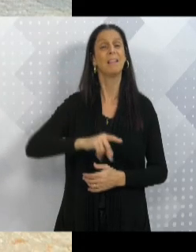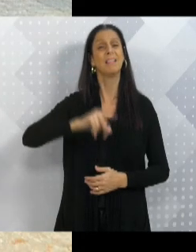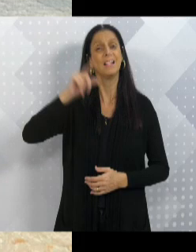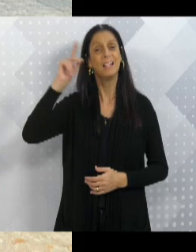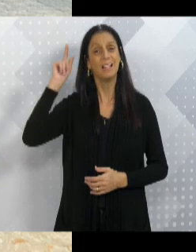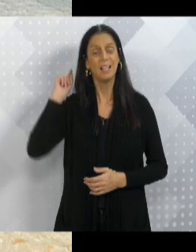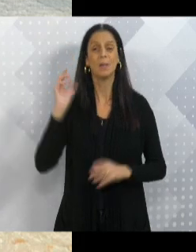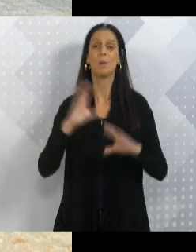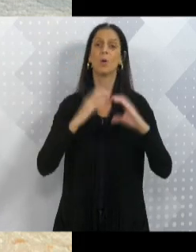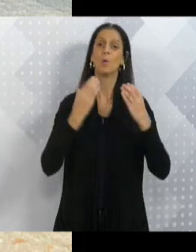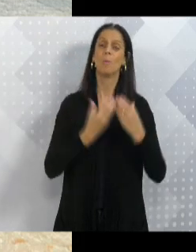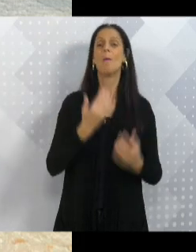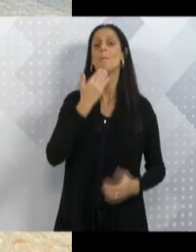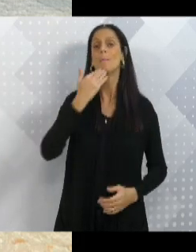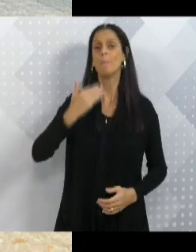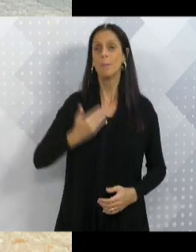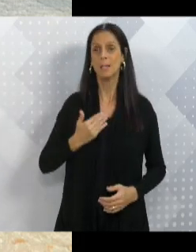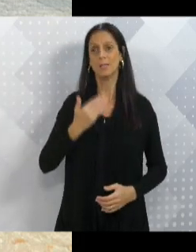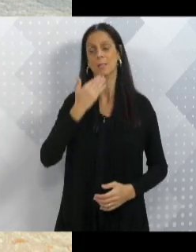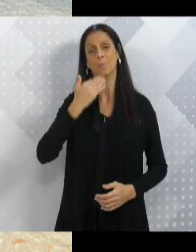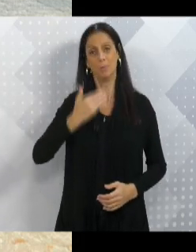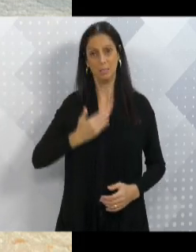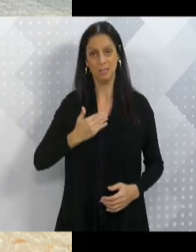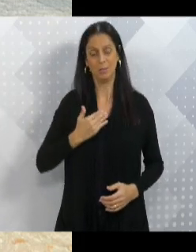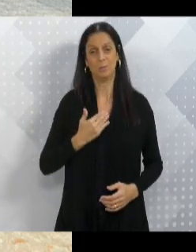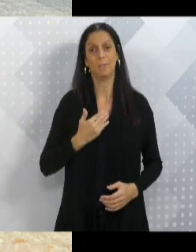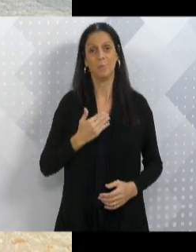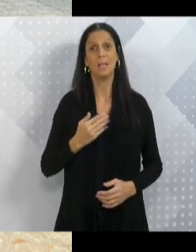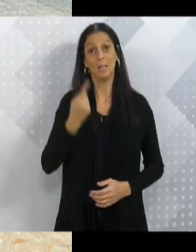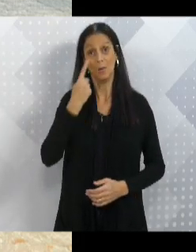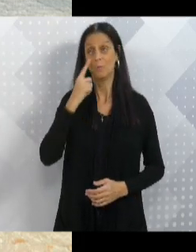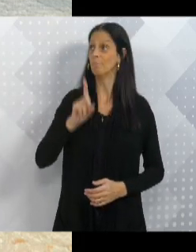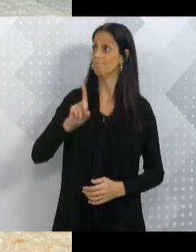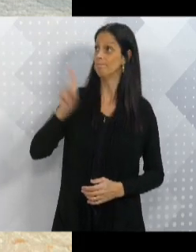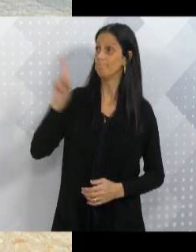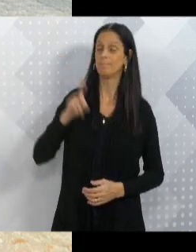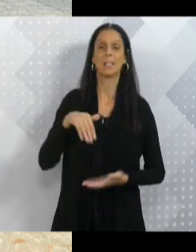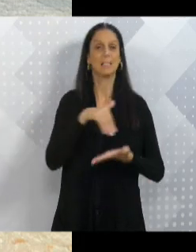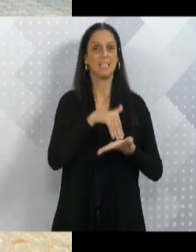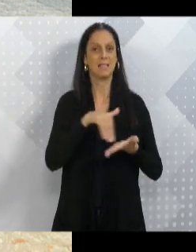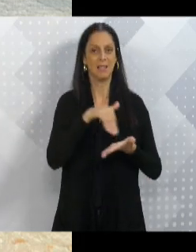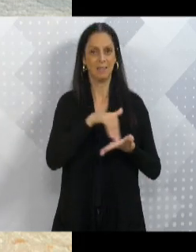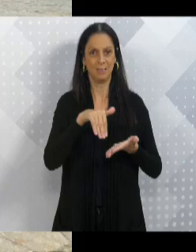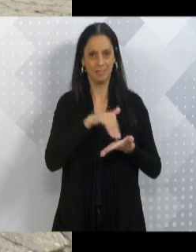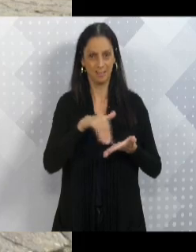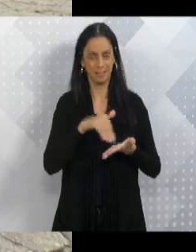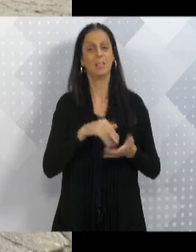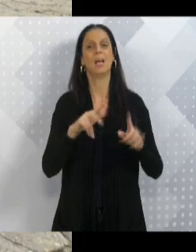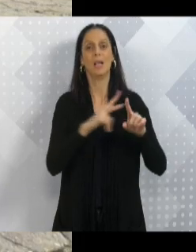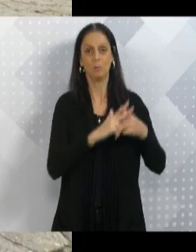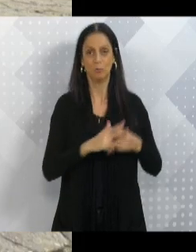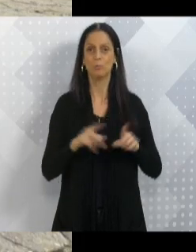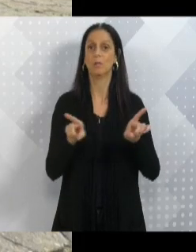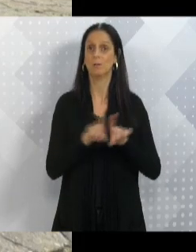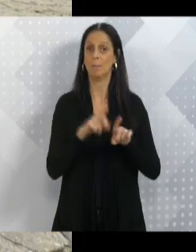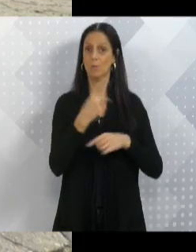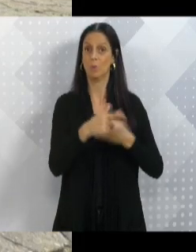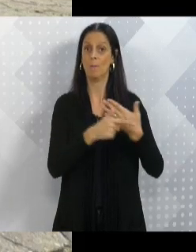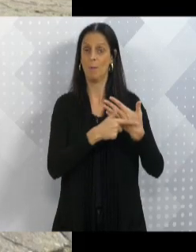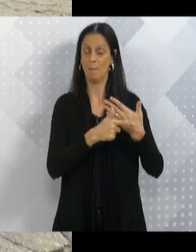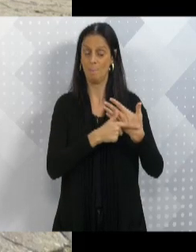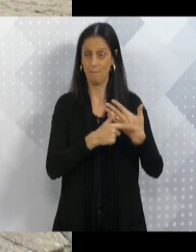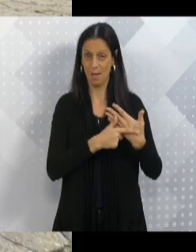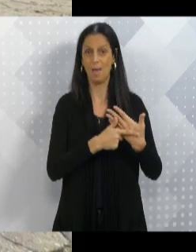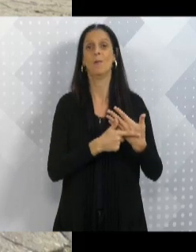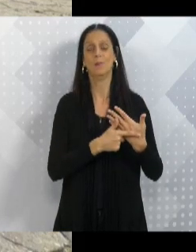comunidade vem pedindo, e aí destaco a Secretaria de Serviços Urbanos desempenhando o seu papel e atendendo o nosso pedido. Na